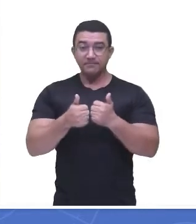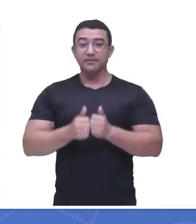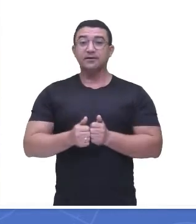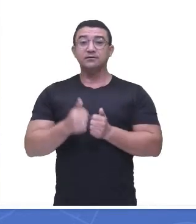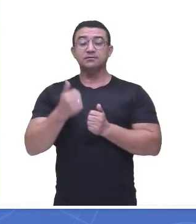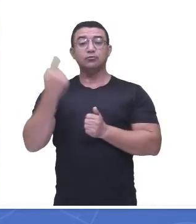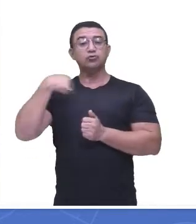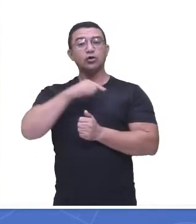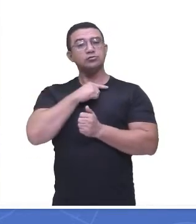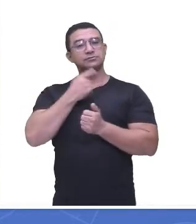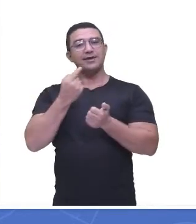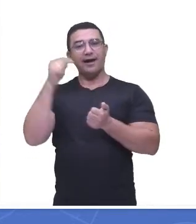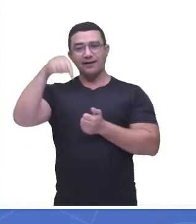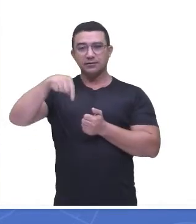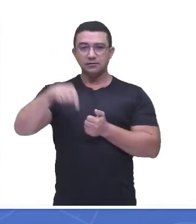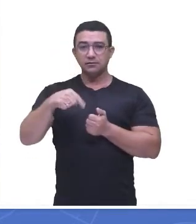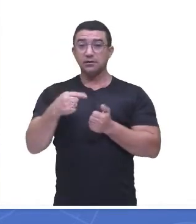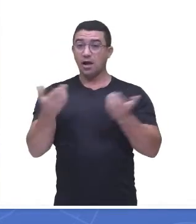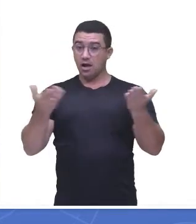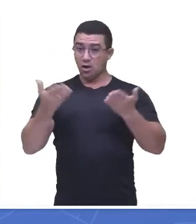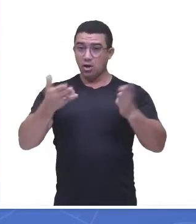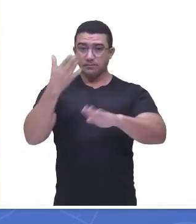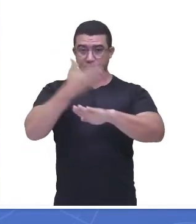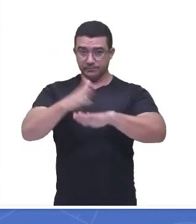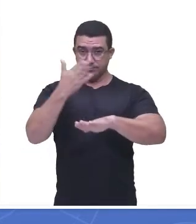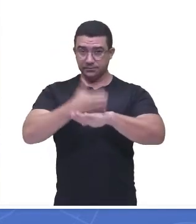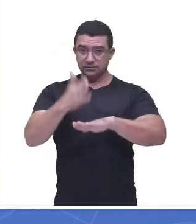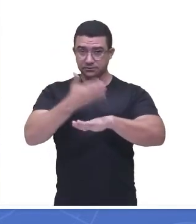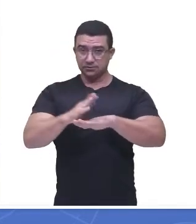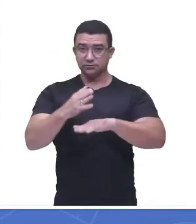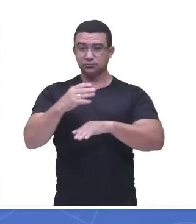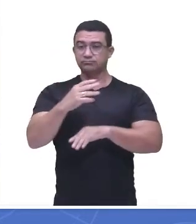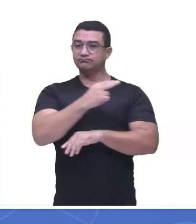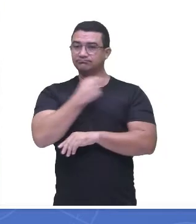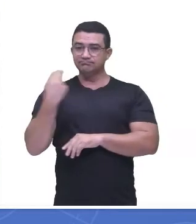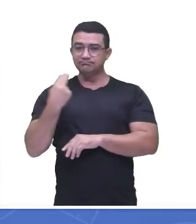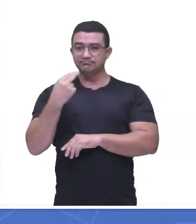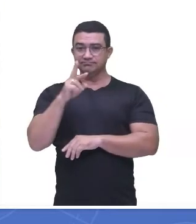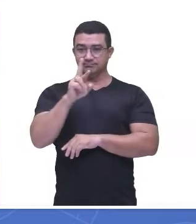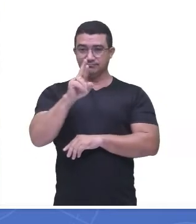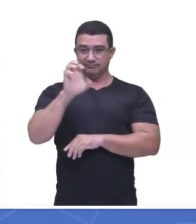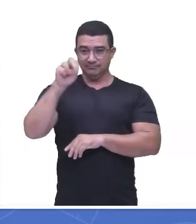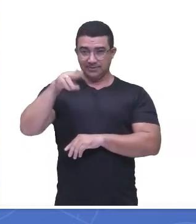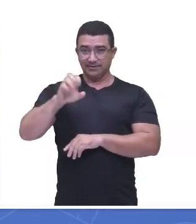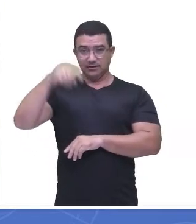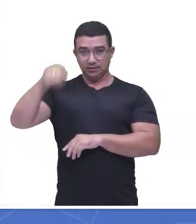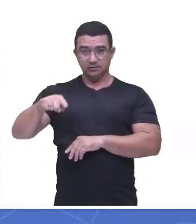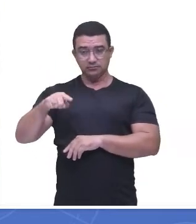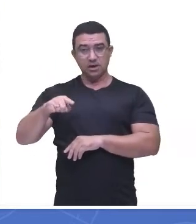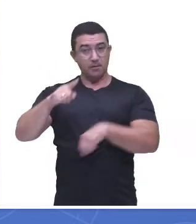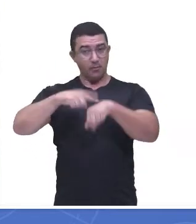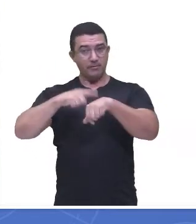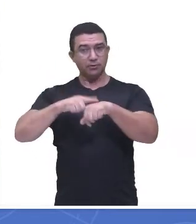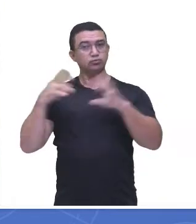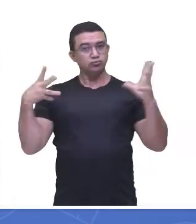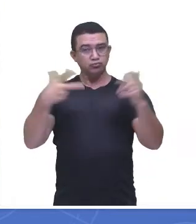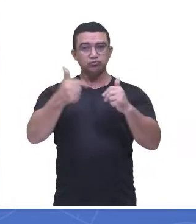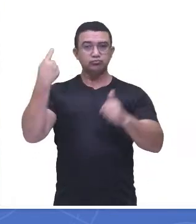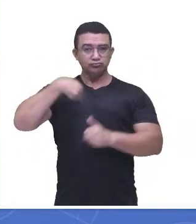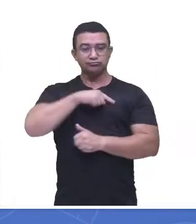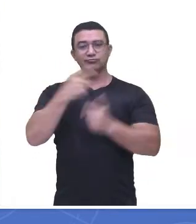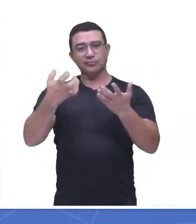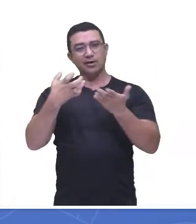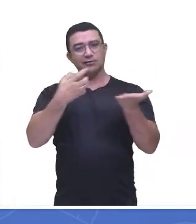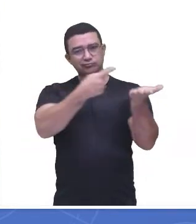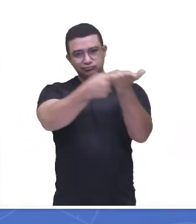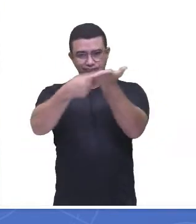aqui de novo, né? E agora com o nosso praticando, professor René, língua espanhola. Esse momento é todo nosso. E eu gostaria de